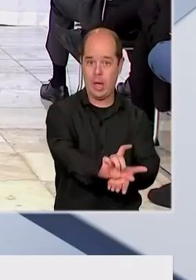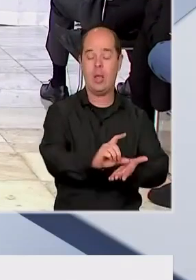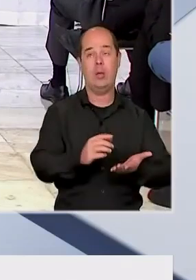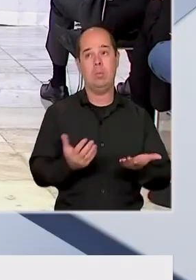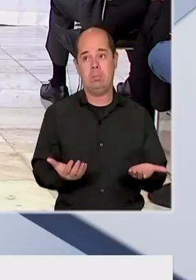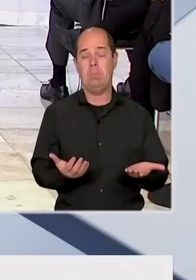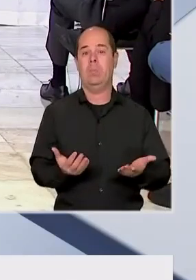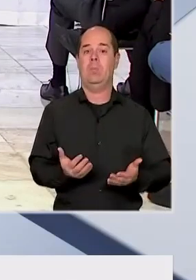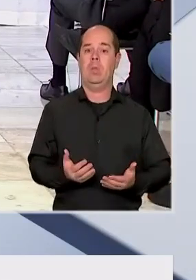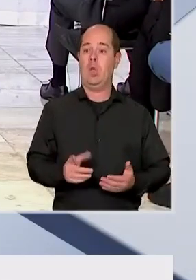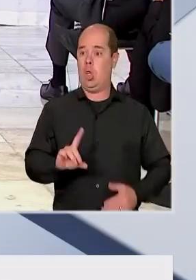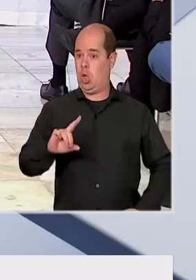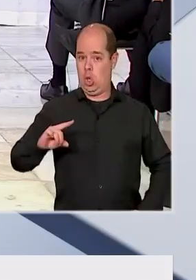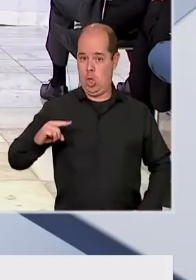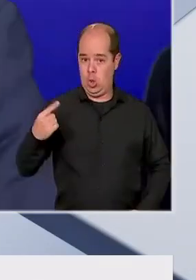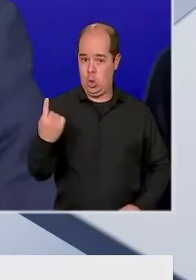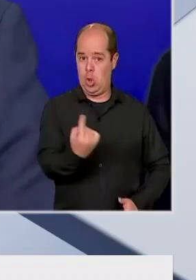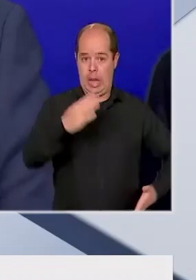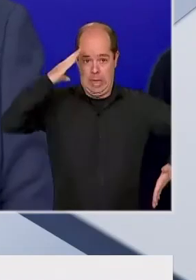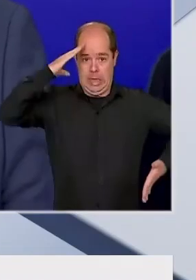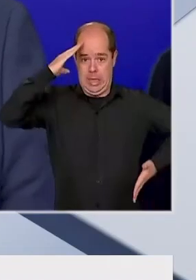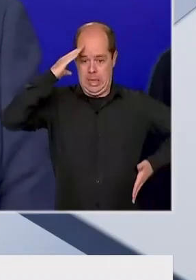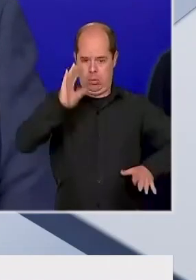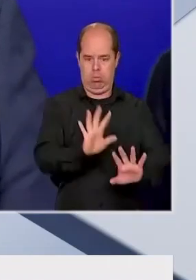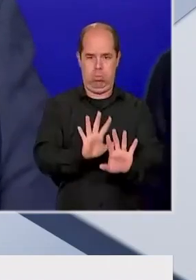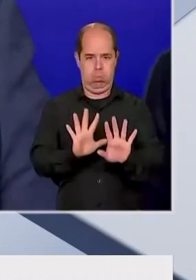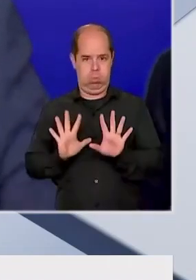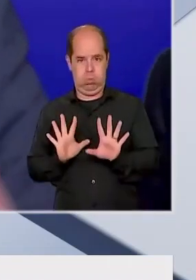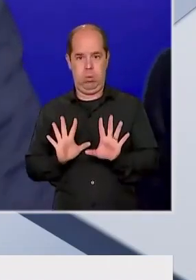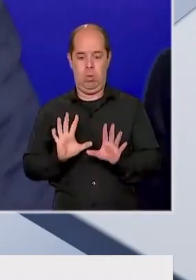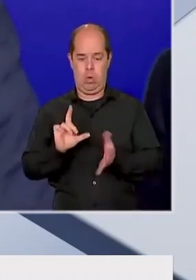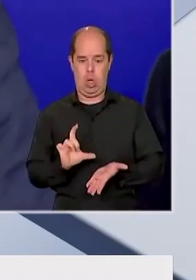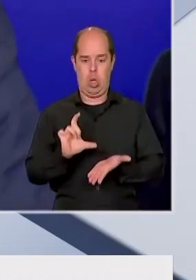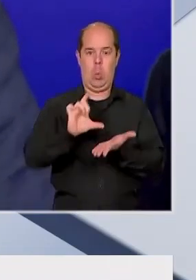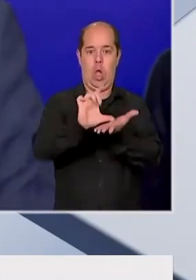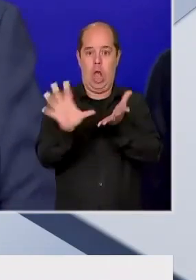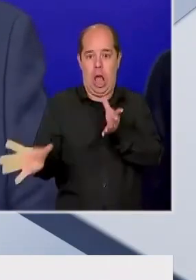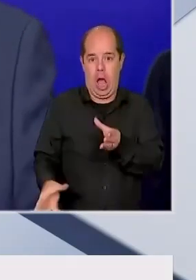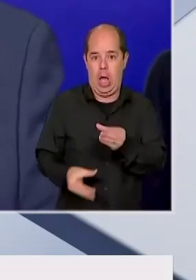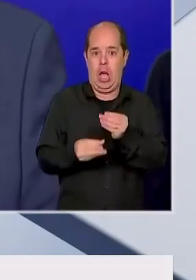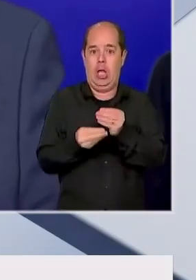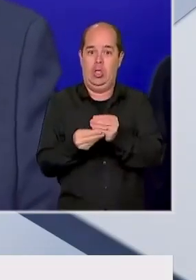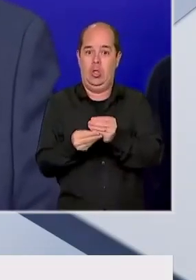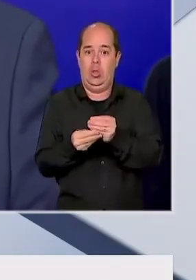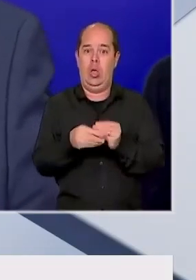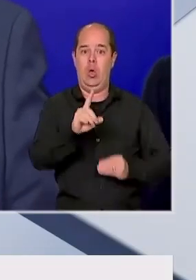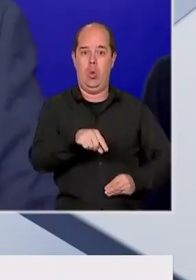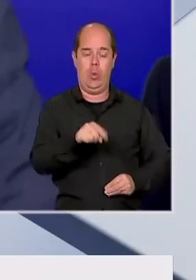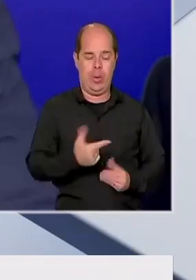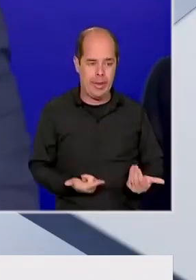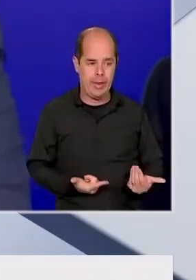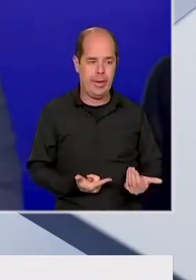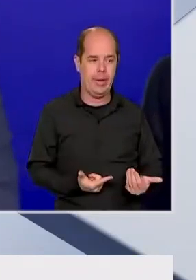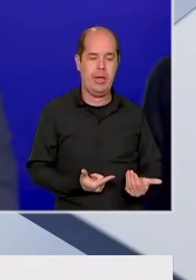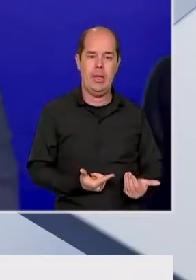informação a fazer investigação mas precisa estabelecer meta precisa ter meta para cada Polícia Civil em cada estado estado brasileiro para